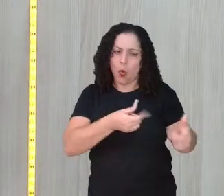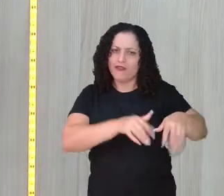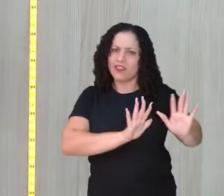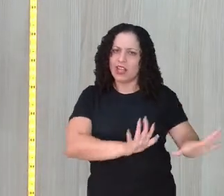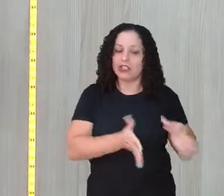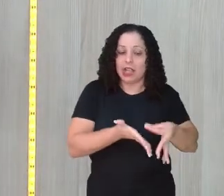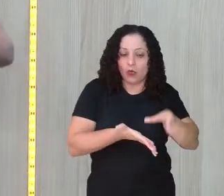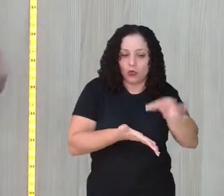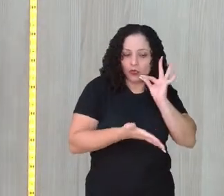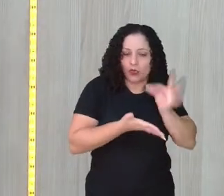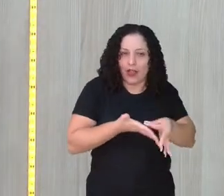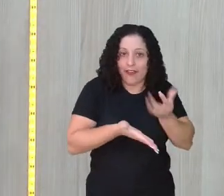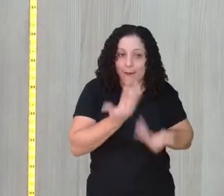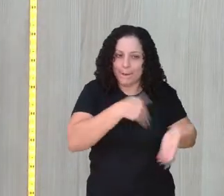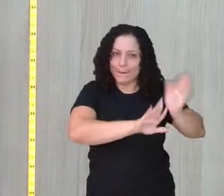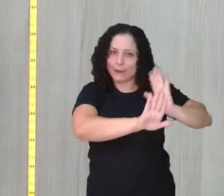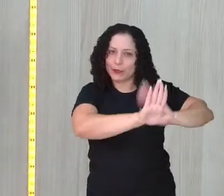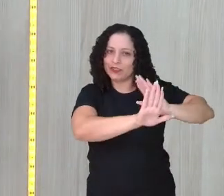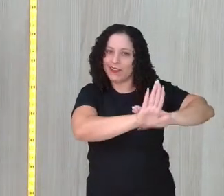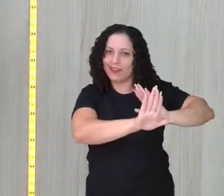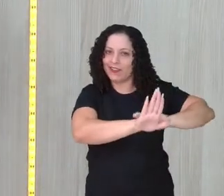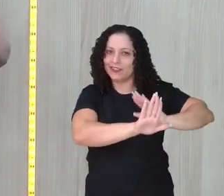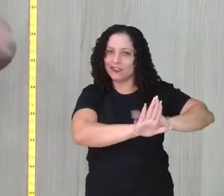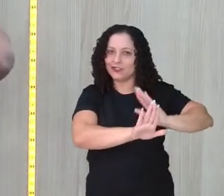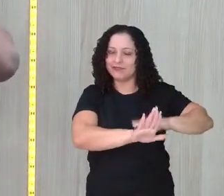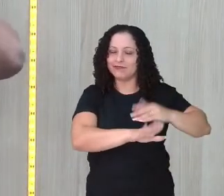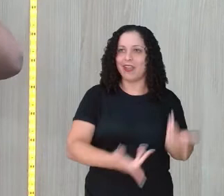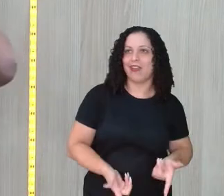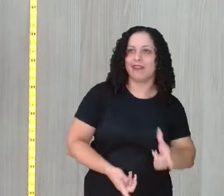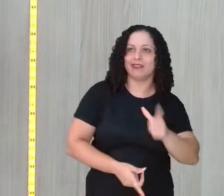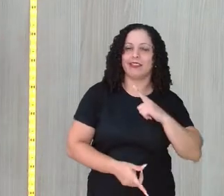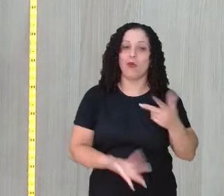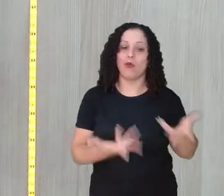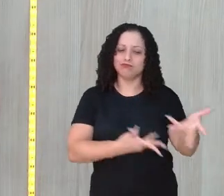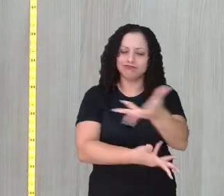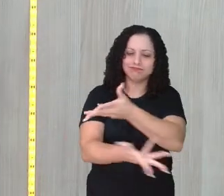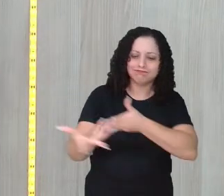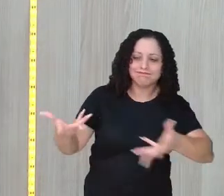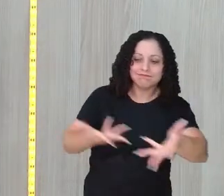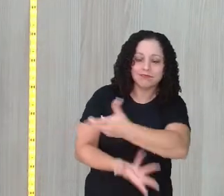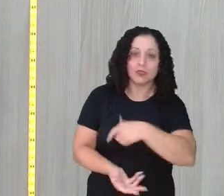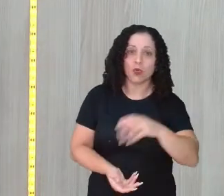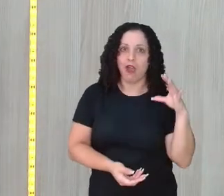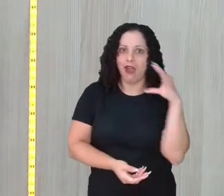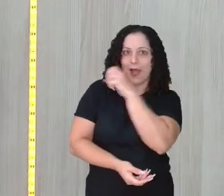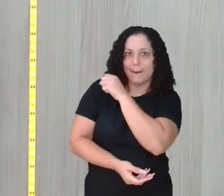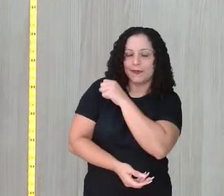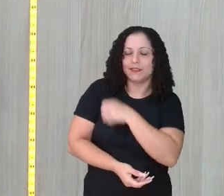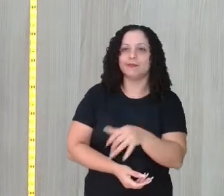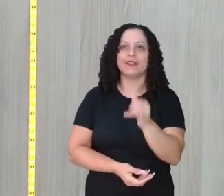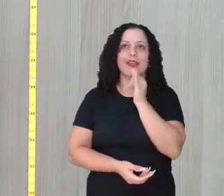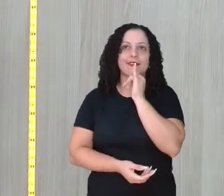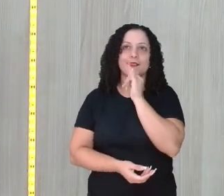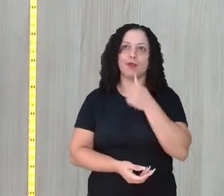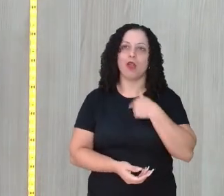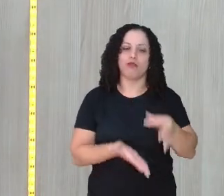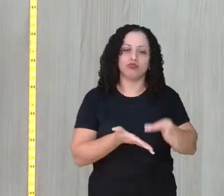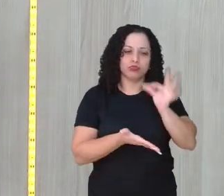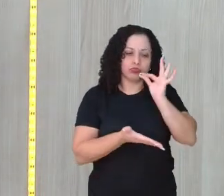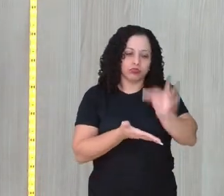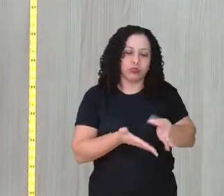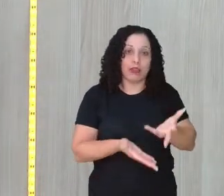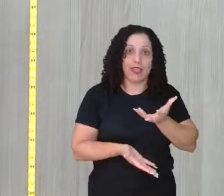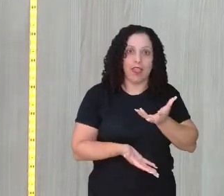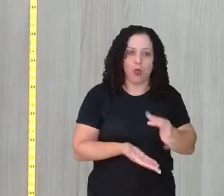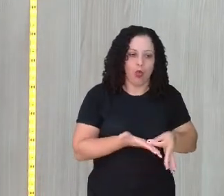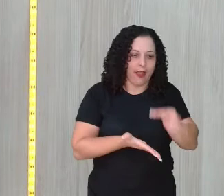um café no fundo da cena, que vai fazer uma interação ligeira. Por exemplo, eu quero um